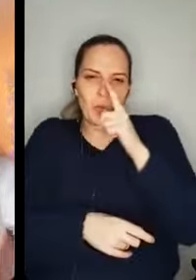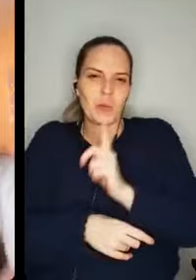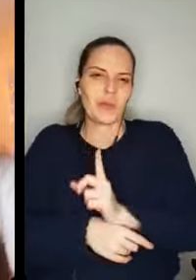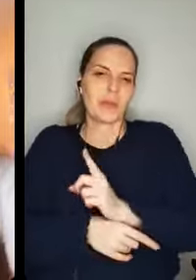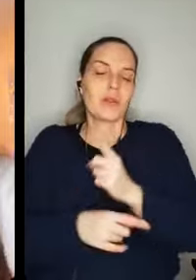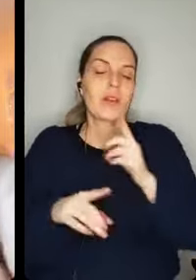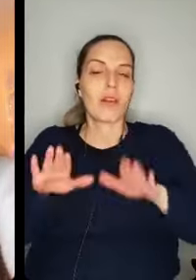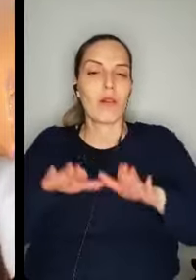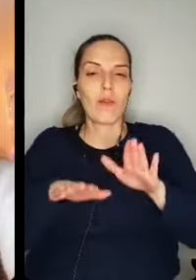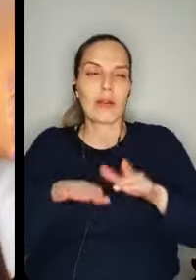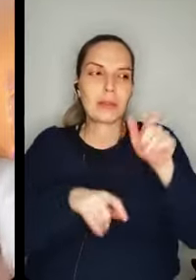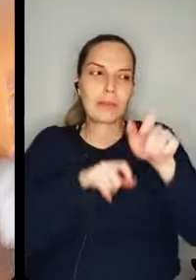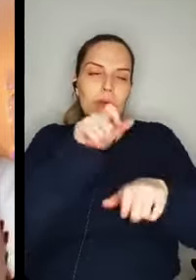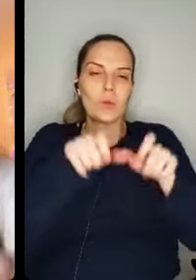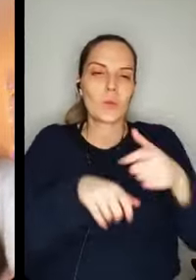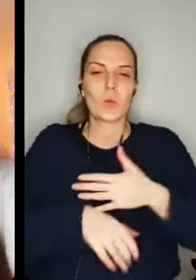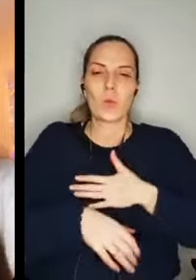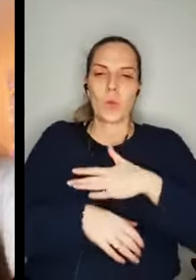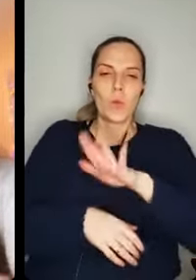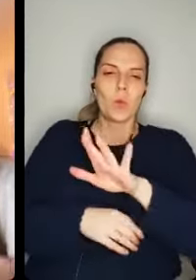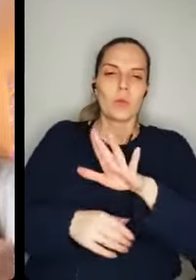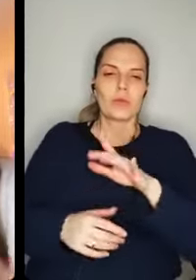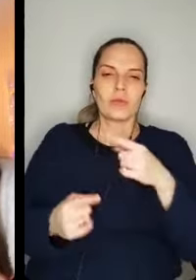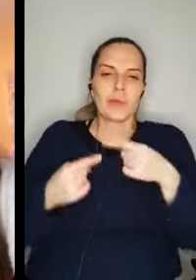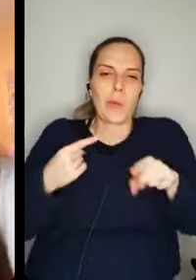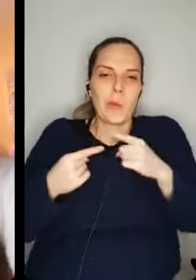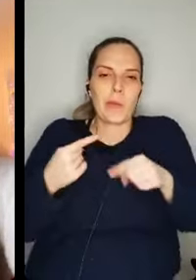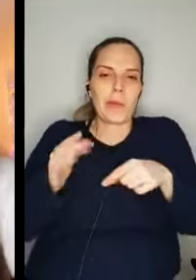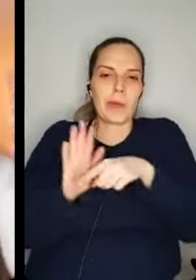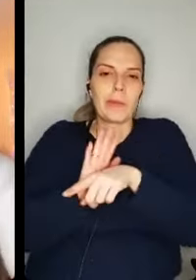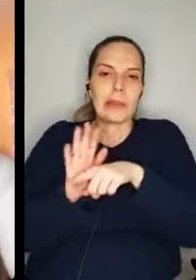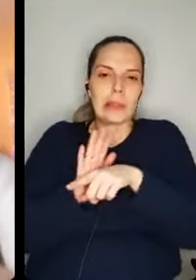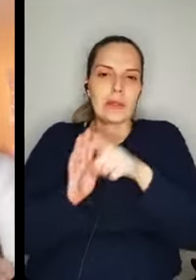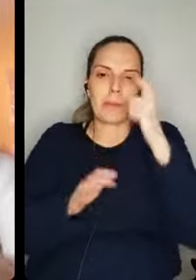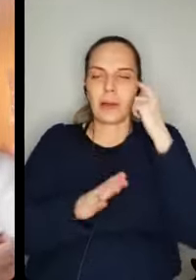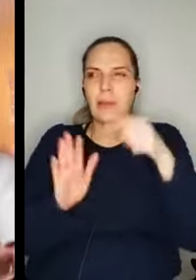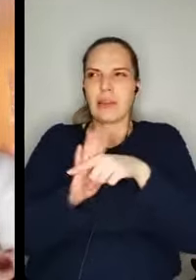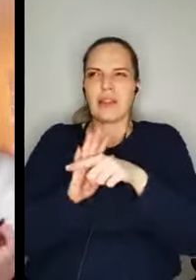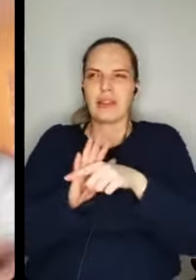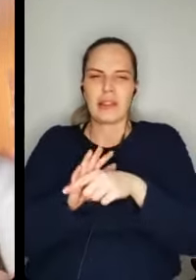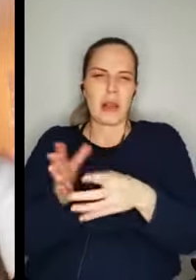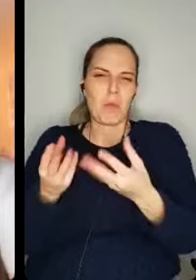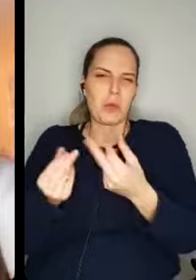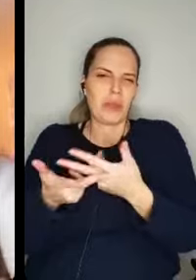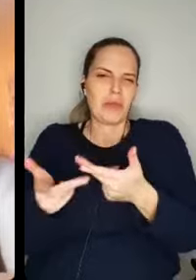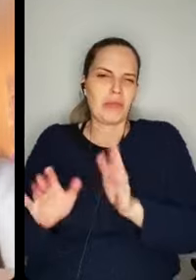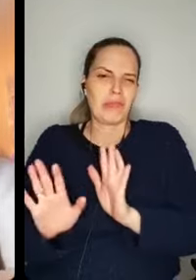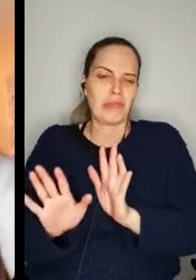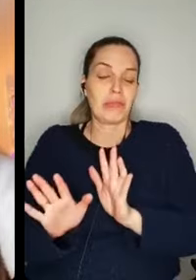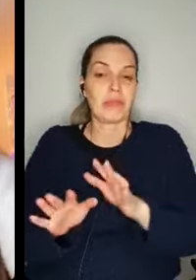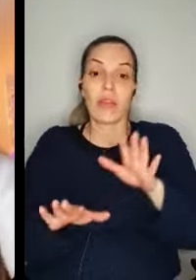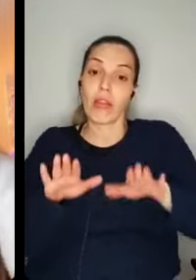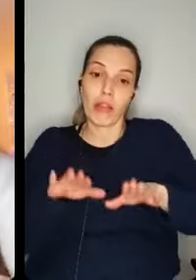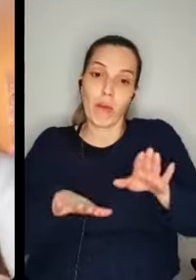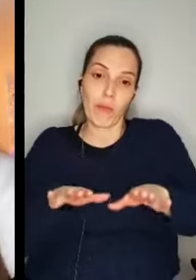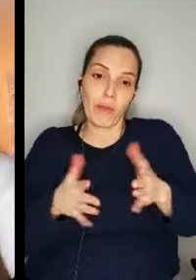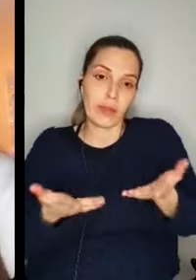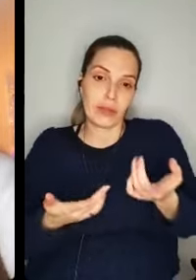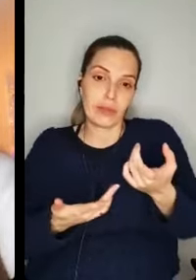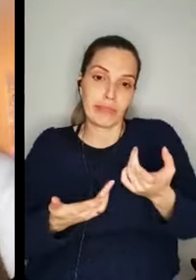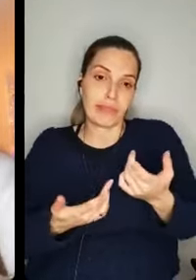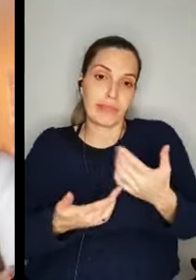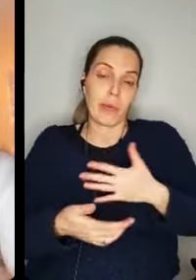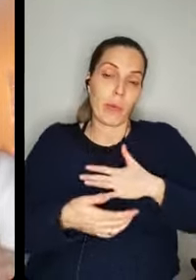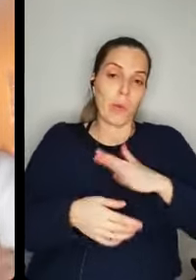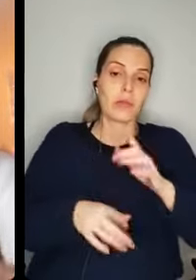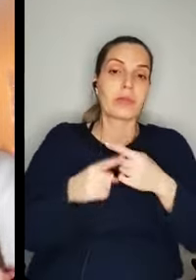gostem tanto de pesquisa, achem que a pesquisa pode ser um pouco demais, mas eu acho que também é importante. Então, eu acho